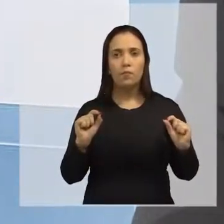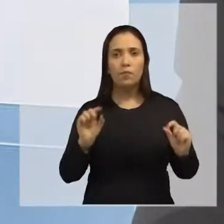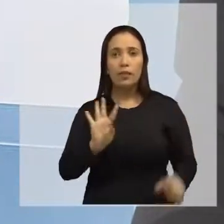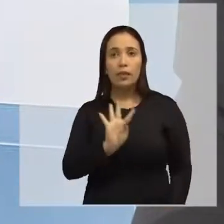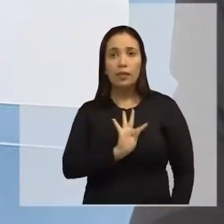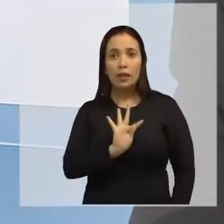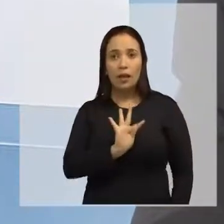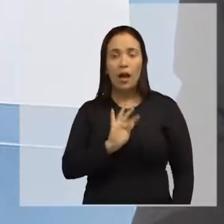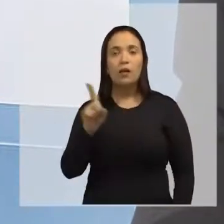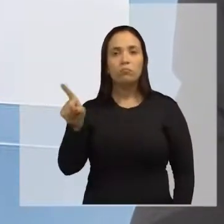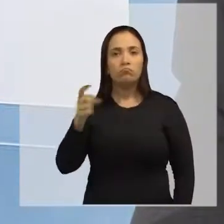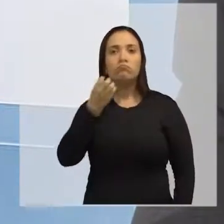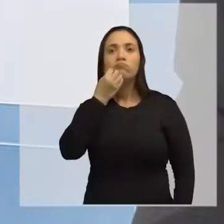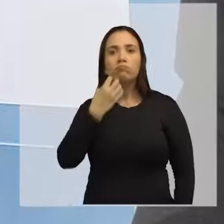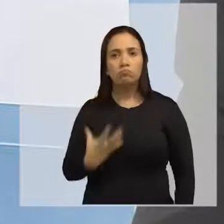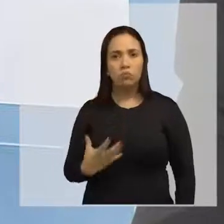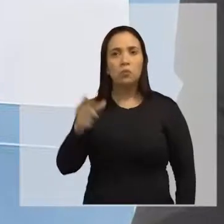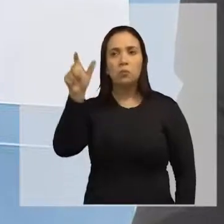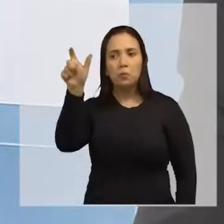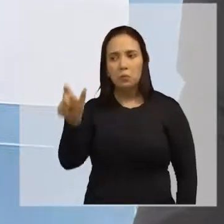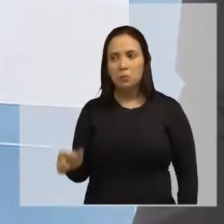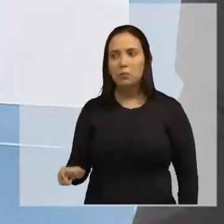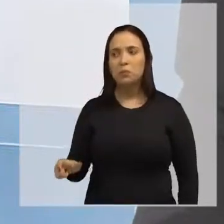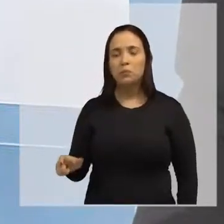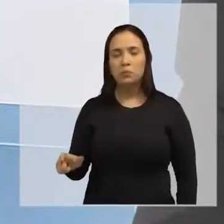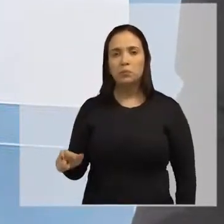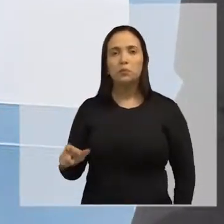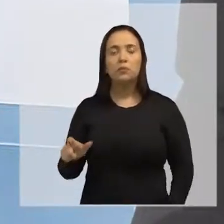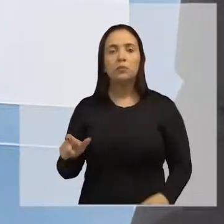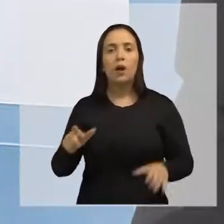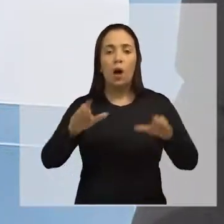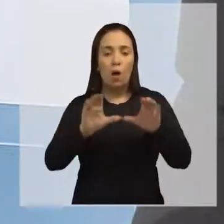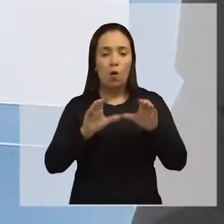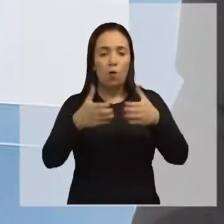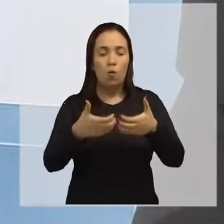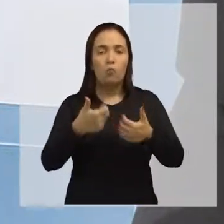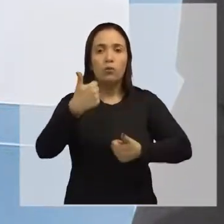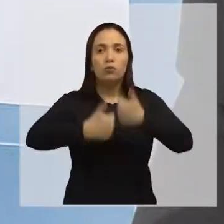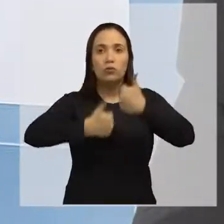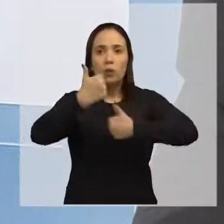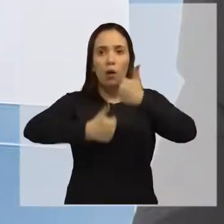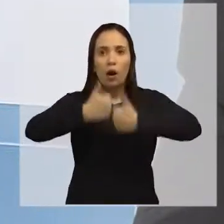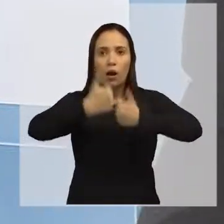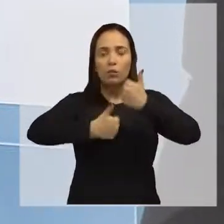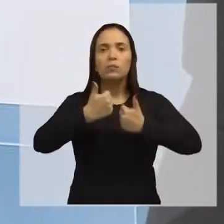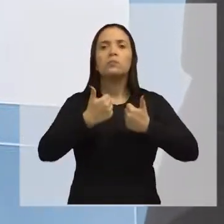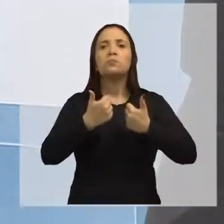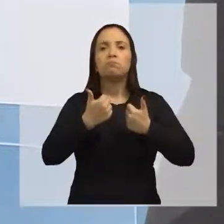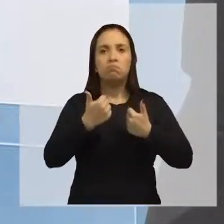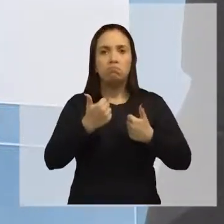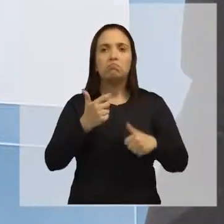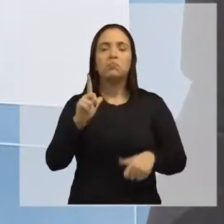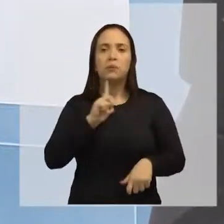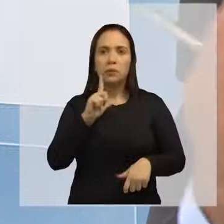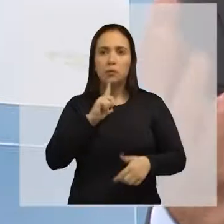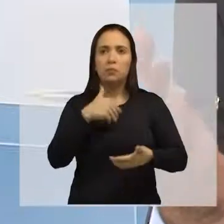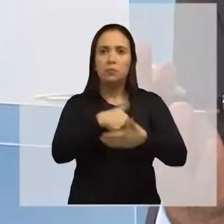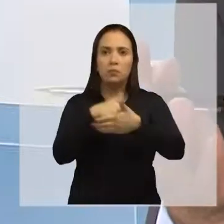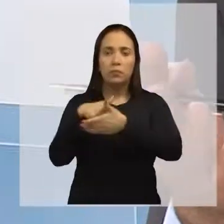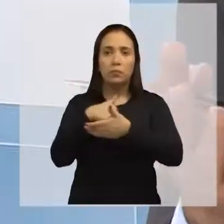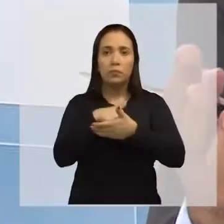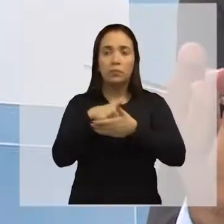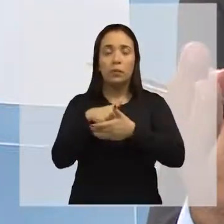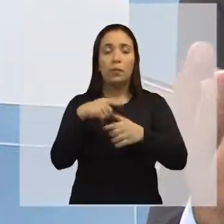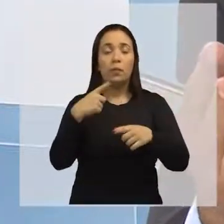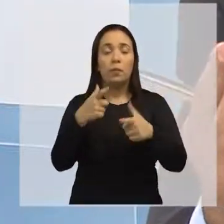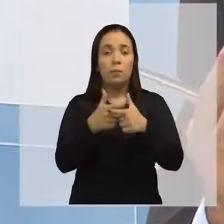técnico mais correto, como cidadão, como ser humano. O time também. Os jogadores mais próximos, porque a maioria dos